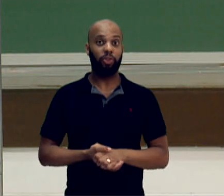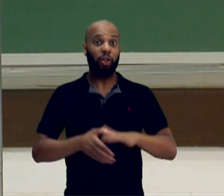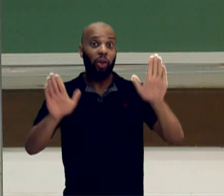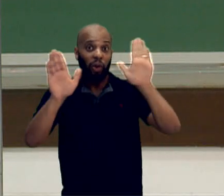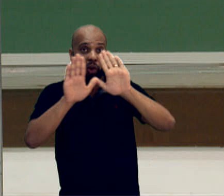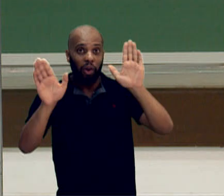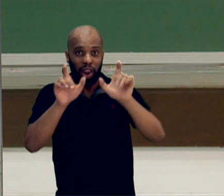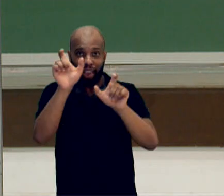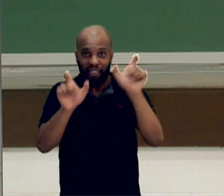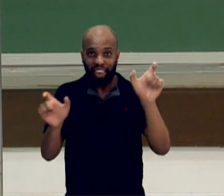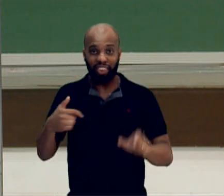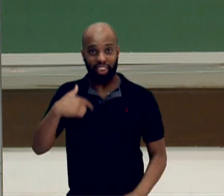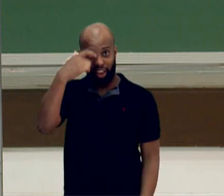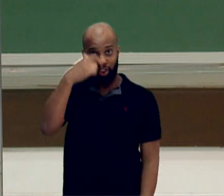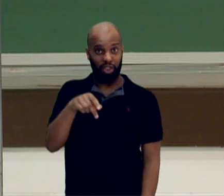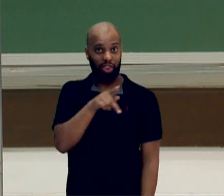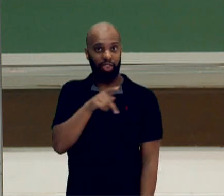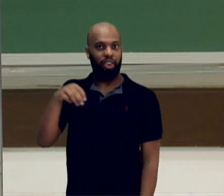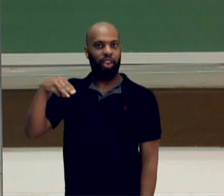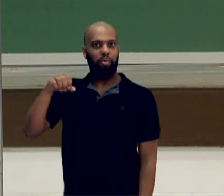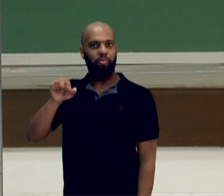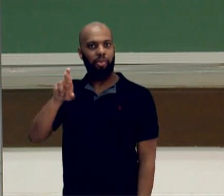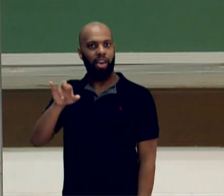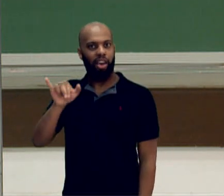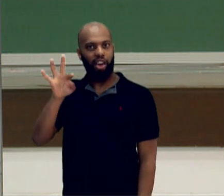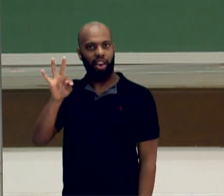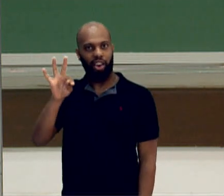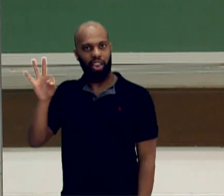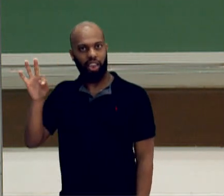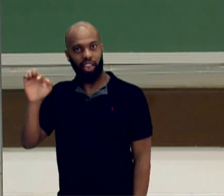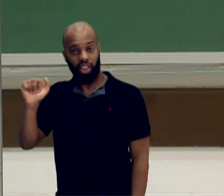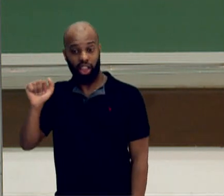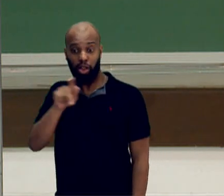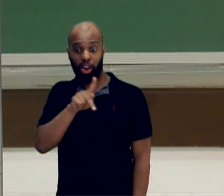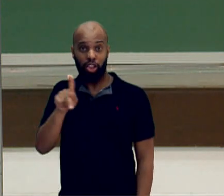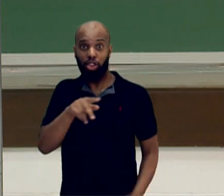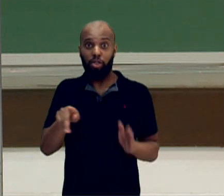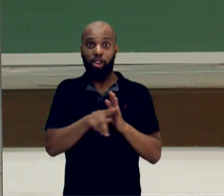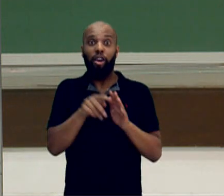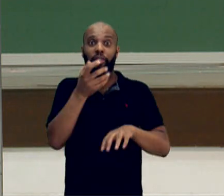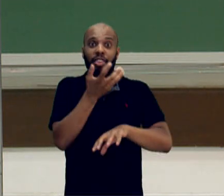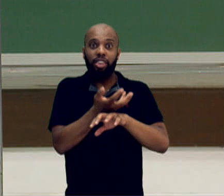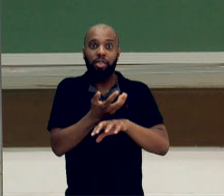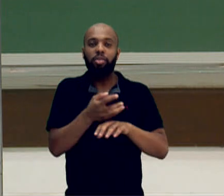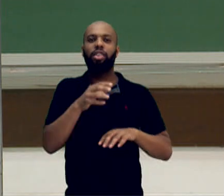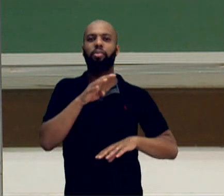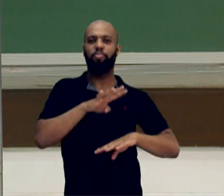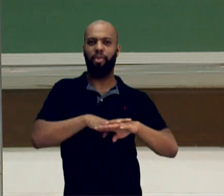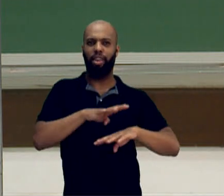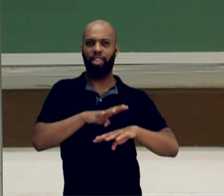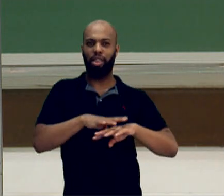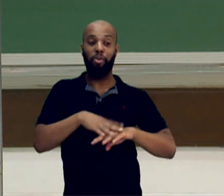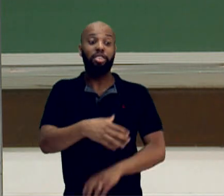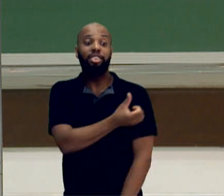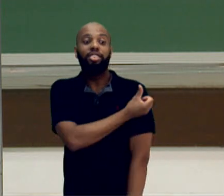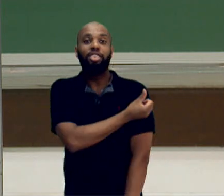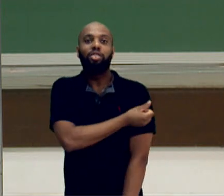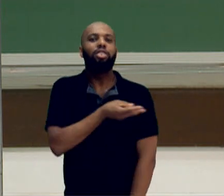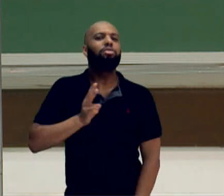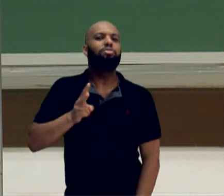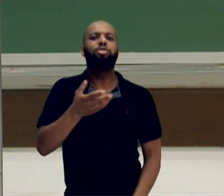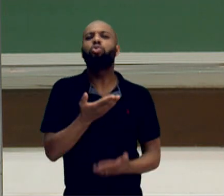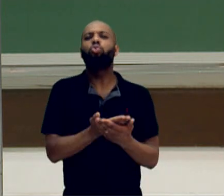Oi pessoal, sou a professora Marita de Matemática, estou aqui com vocês sexto ano para a gente continuar falando do